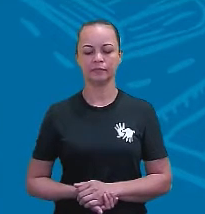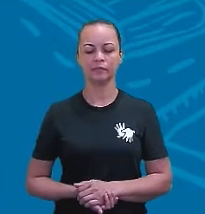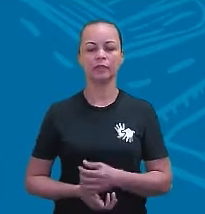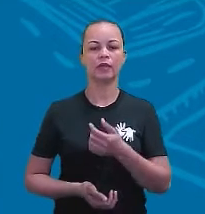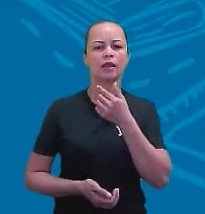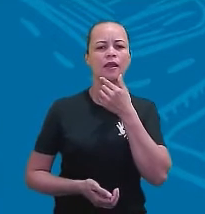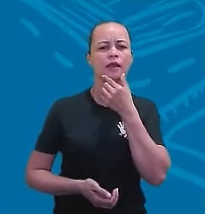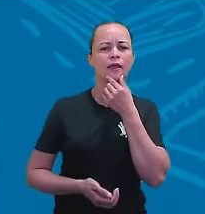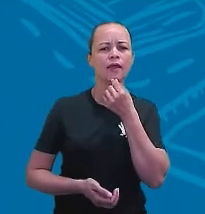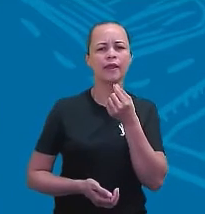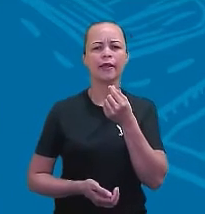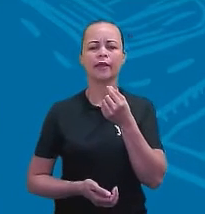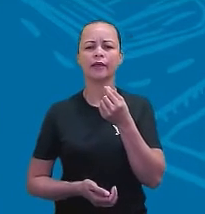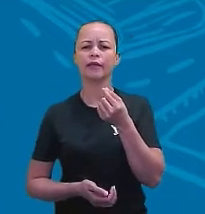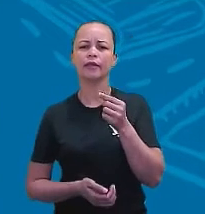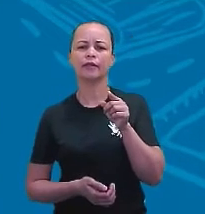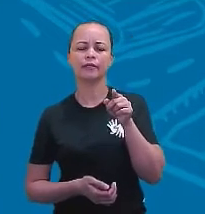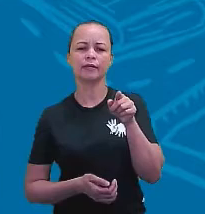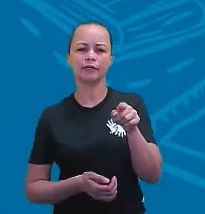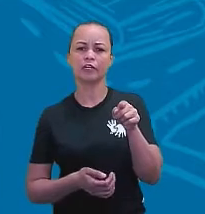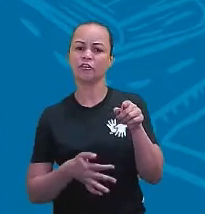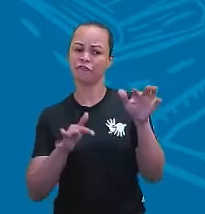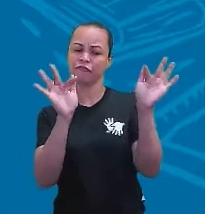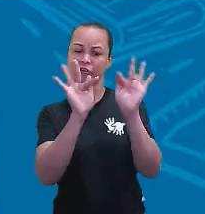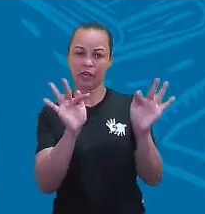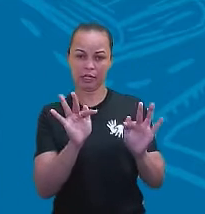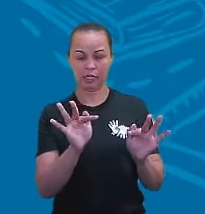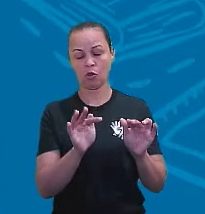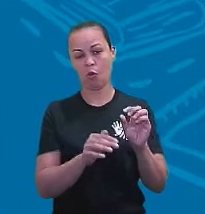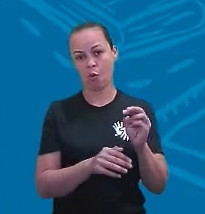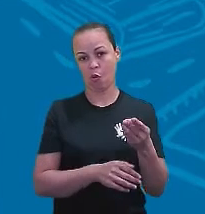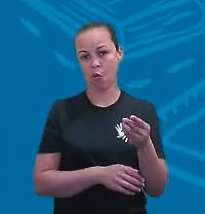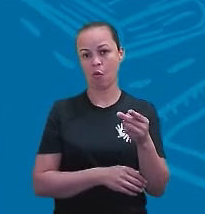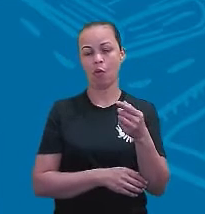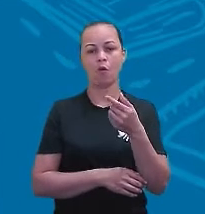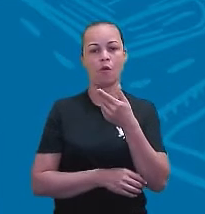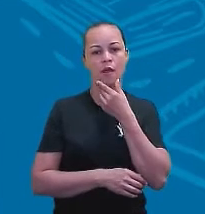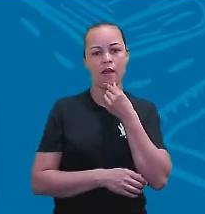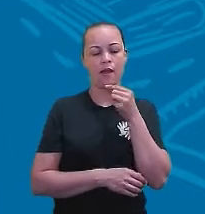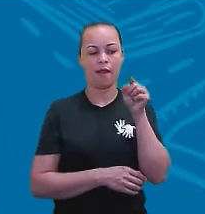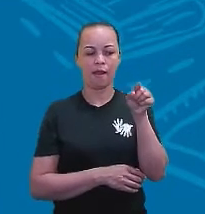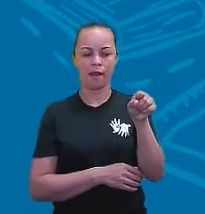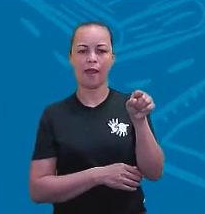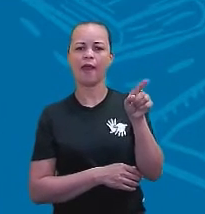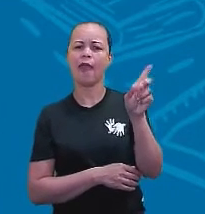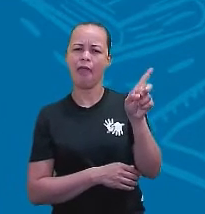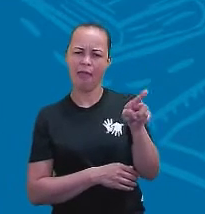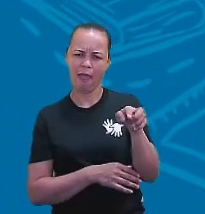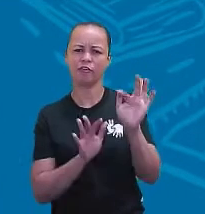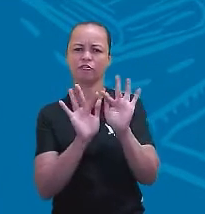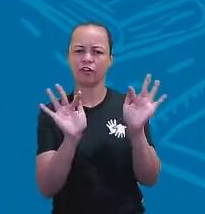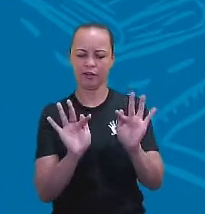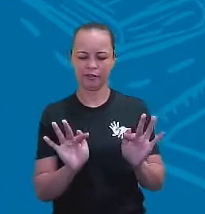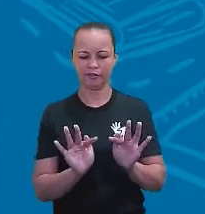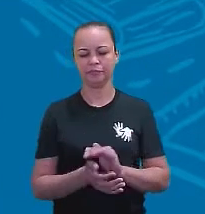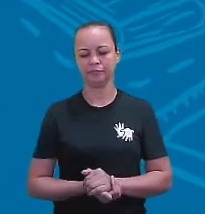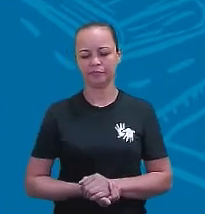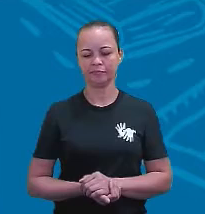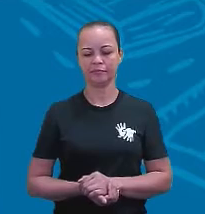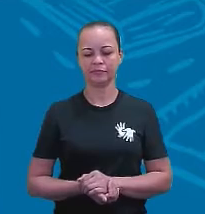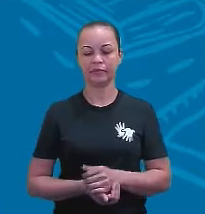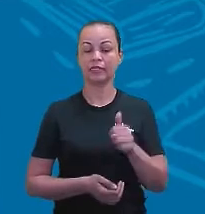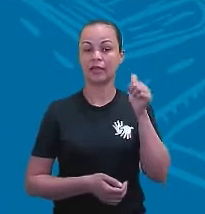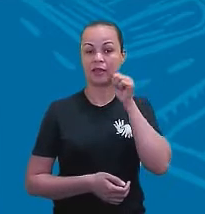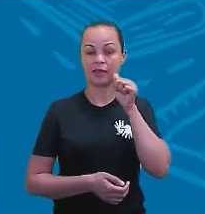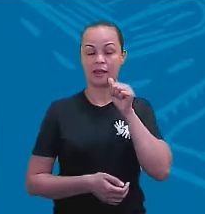ele, no caso aí, está feliz ou ele é feliz. She is great, ela é ou